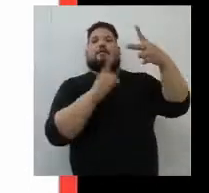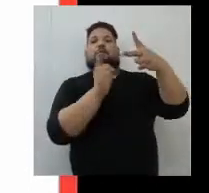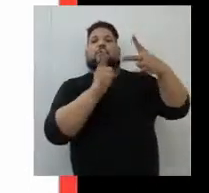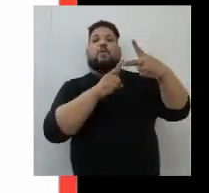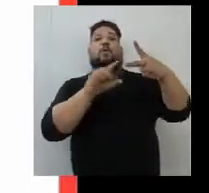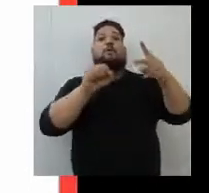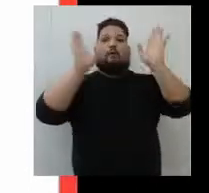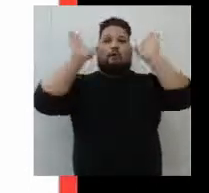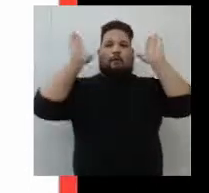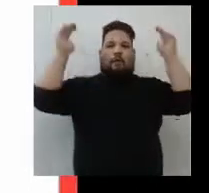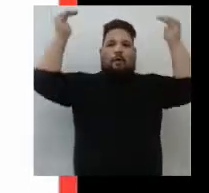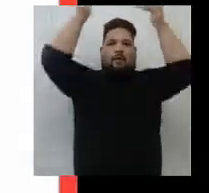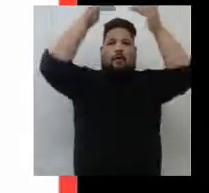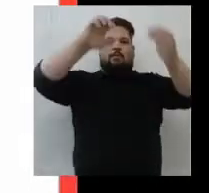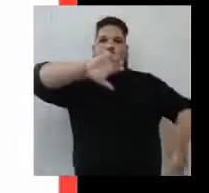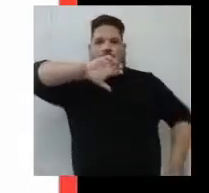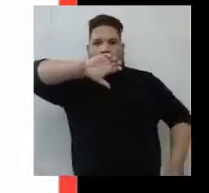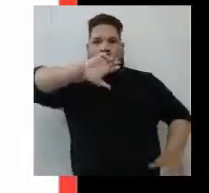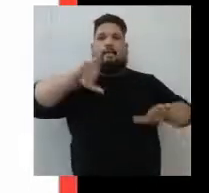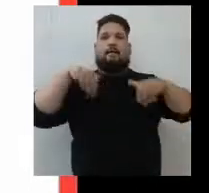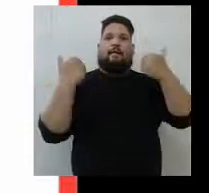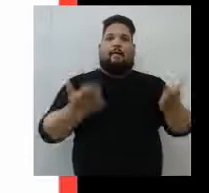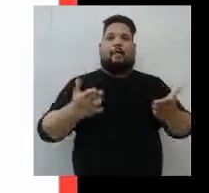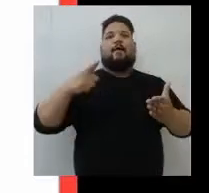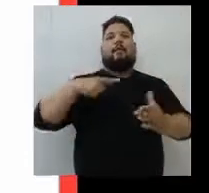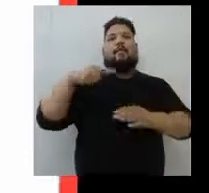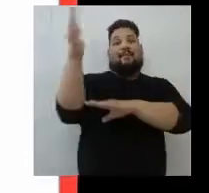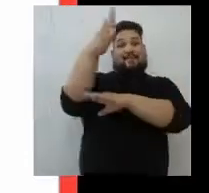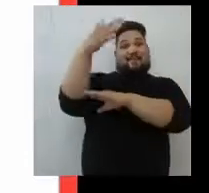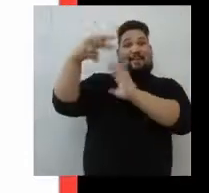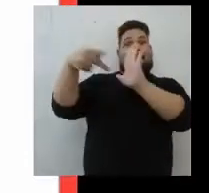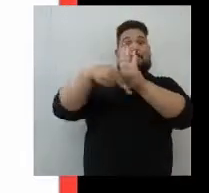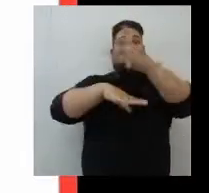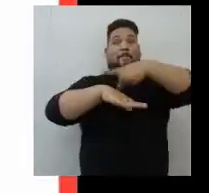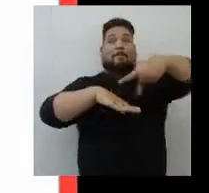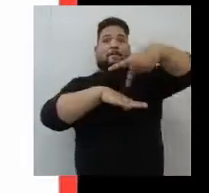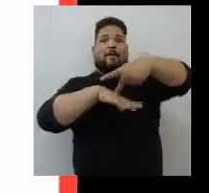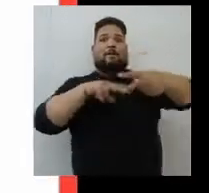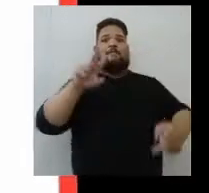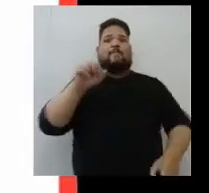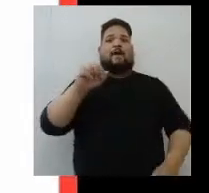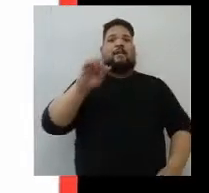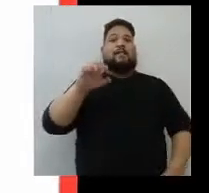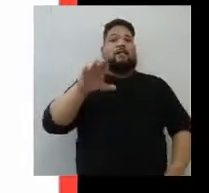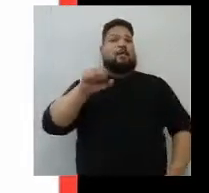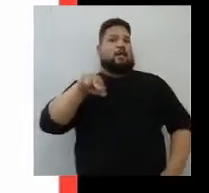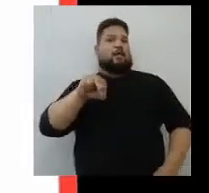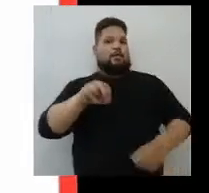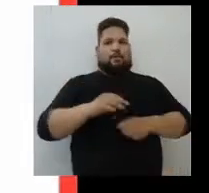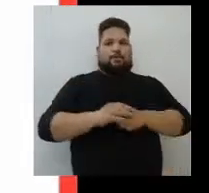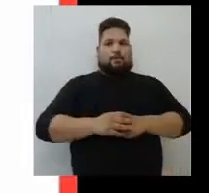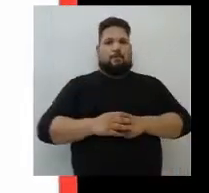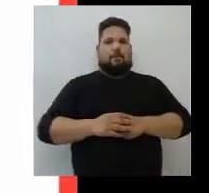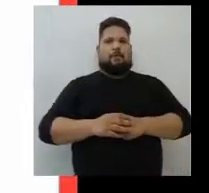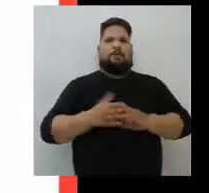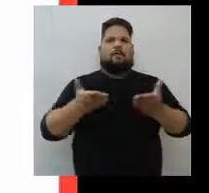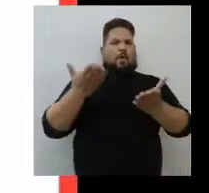papado. O símbolo presente ainda hoje na bandeira do Vaticano. Então, a gente vai começar pela